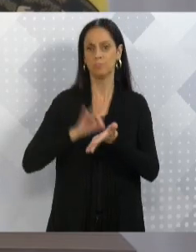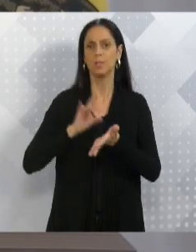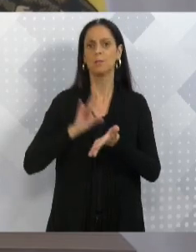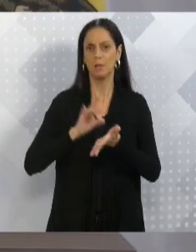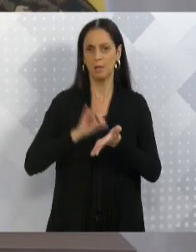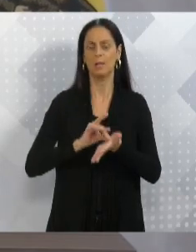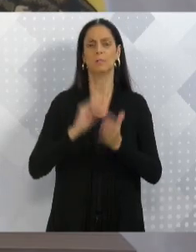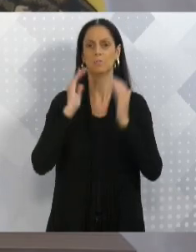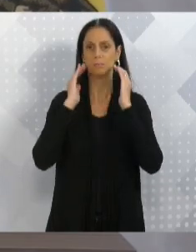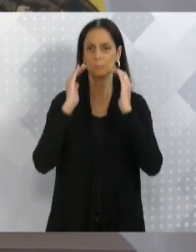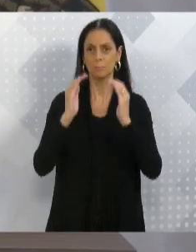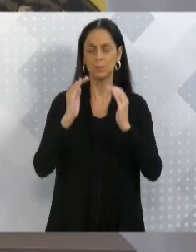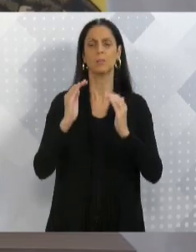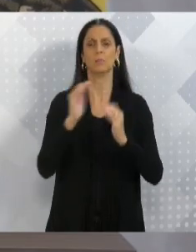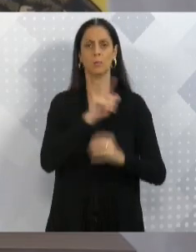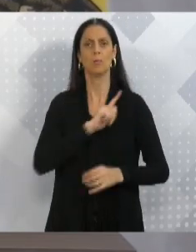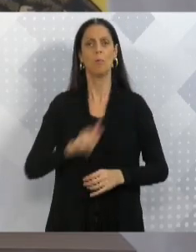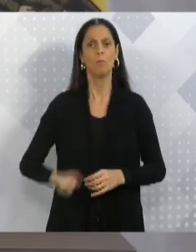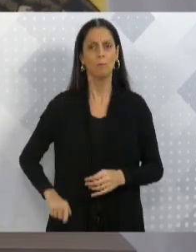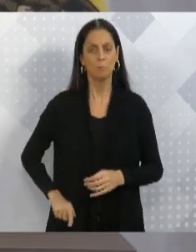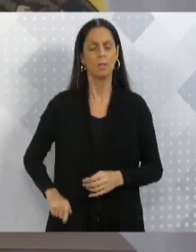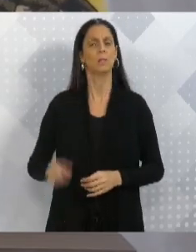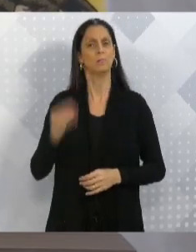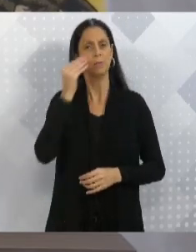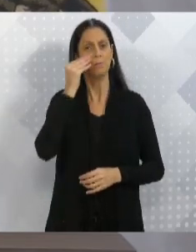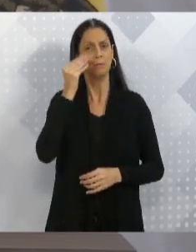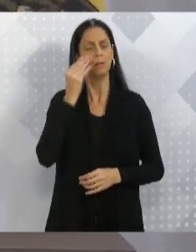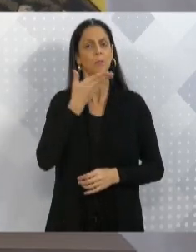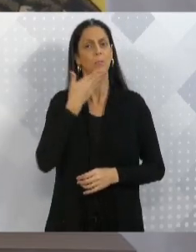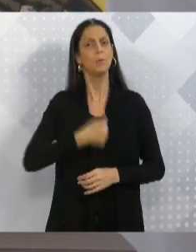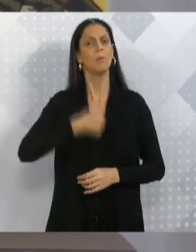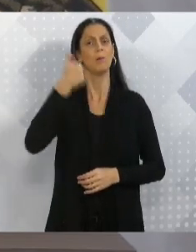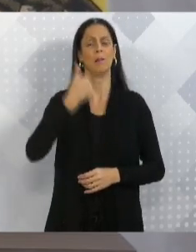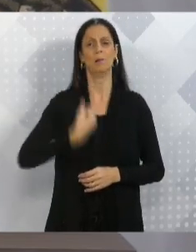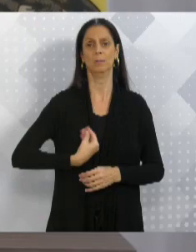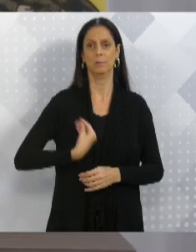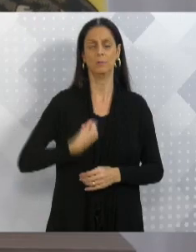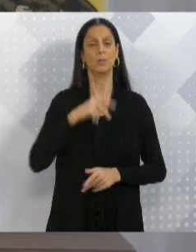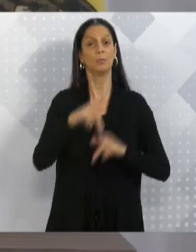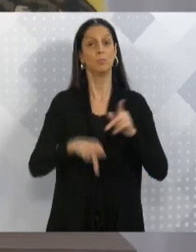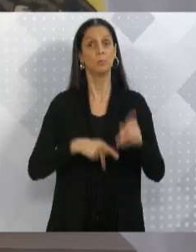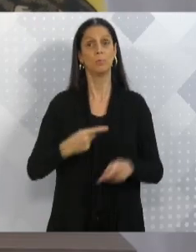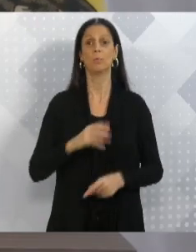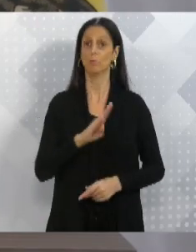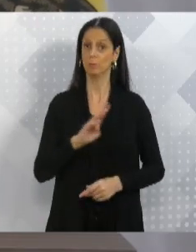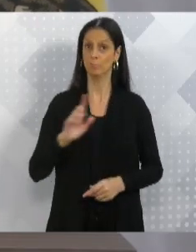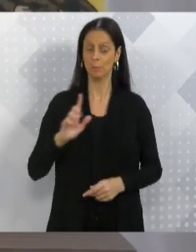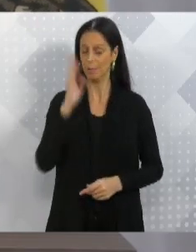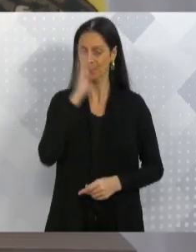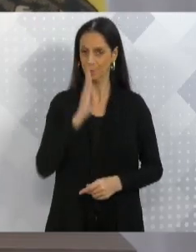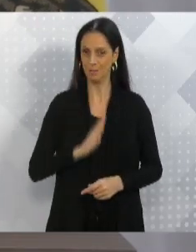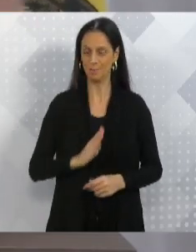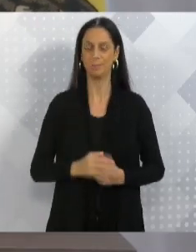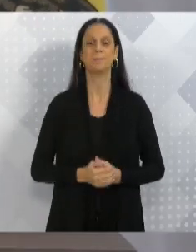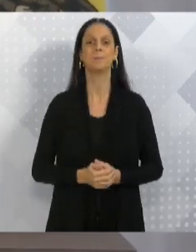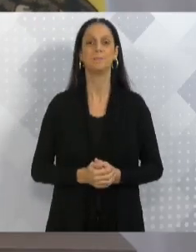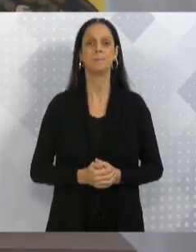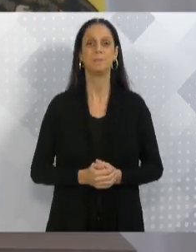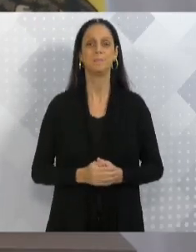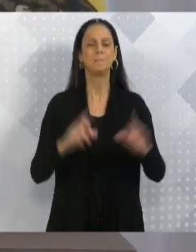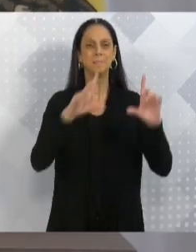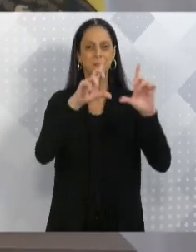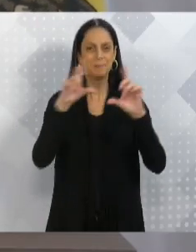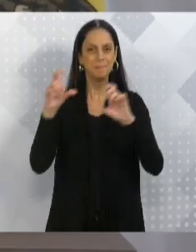né, o esforço do atual governo em melhorar, de alguma forma, a vida do povo brasileiro. Tem algumas fotos também do nosso trabalho